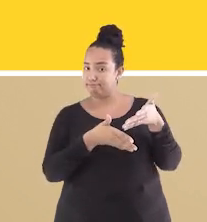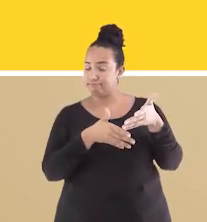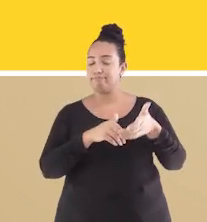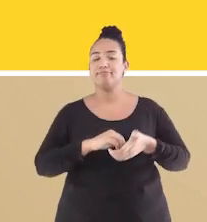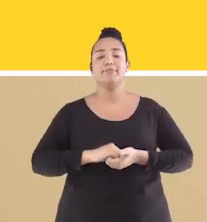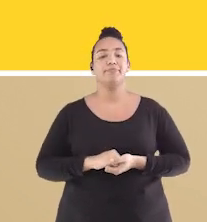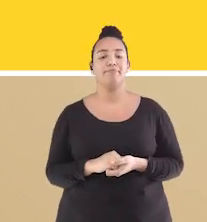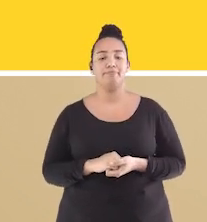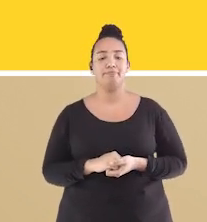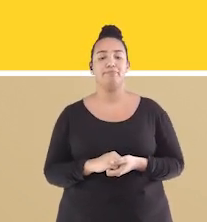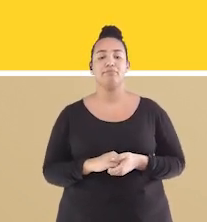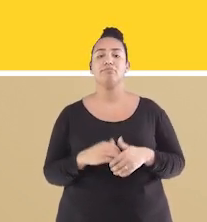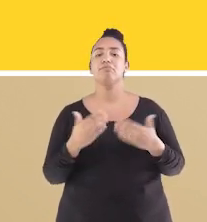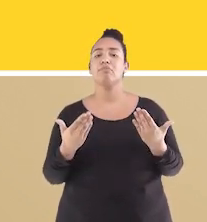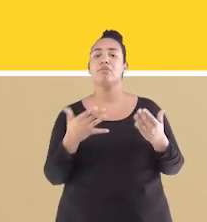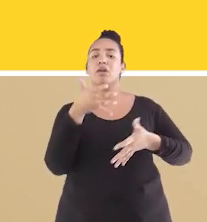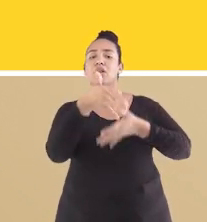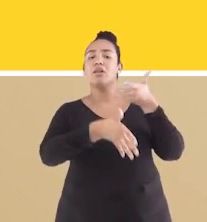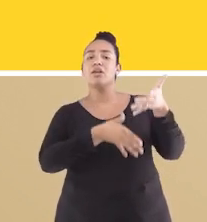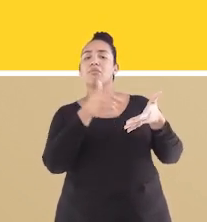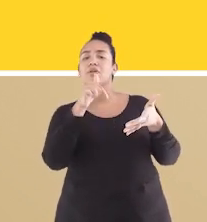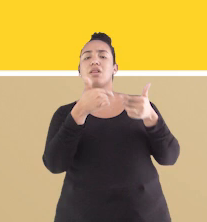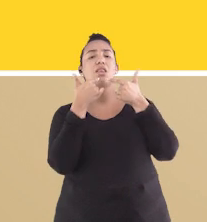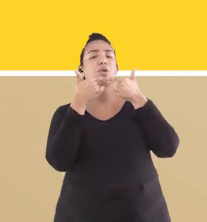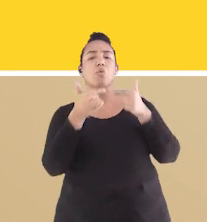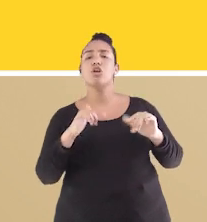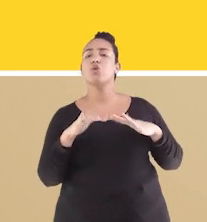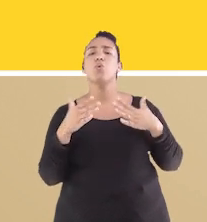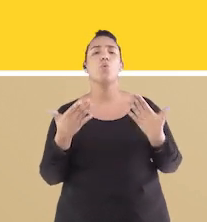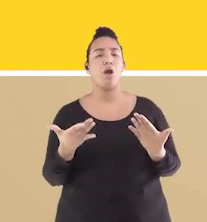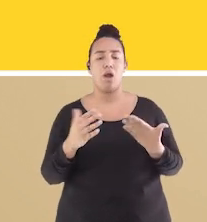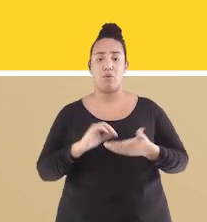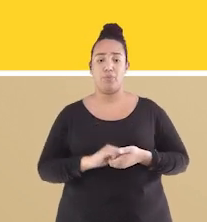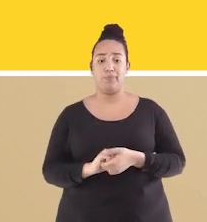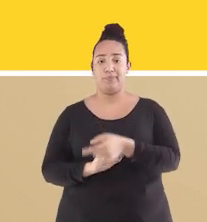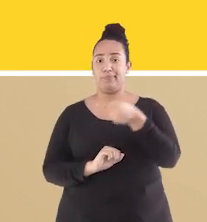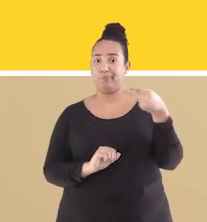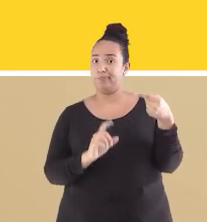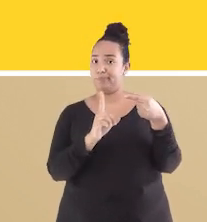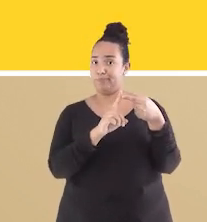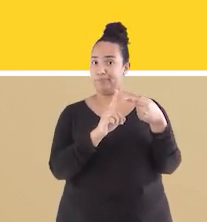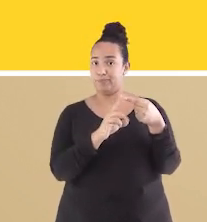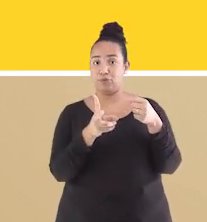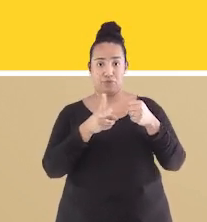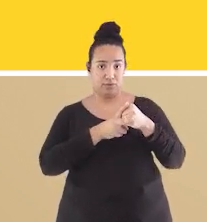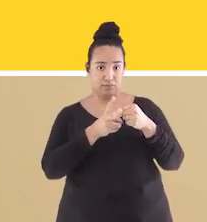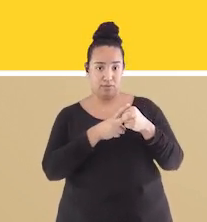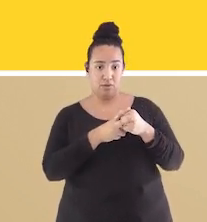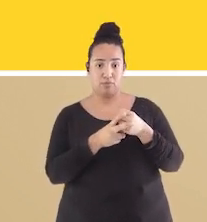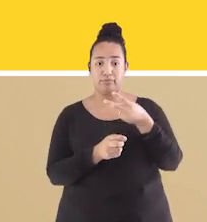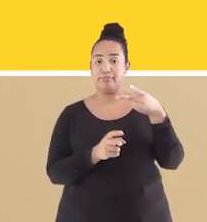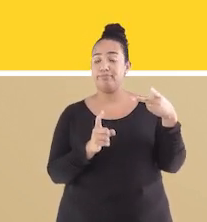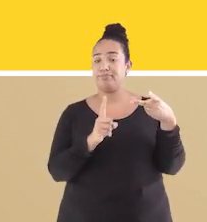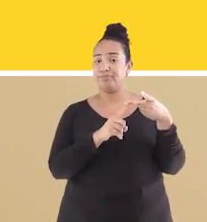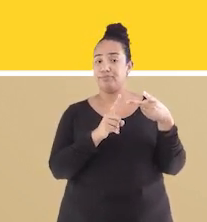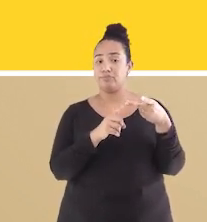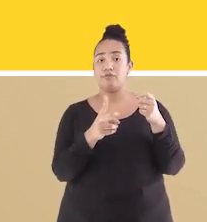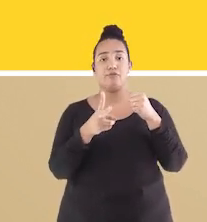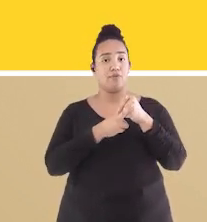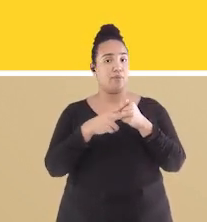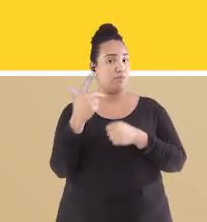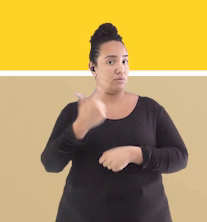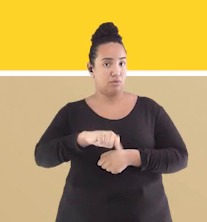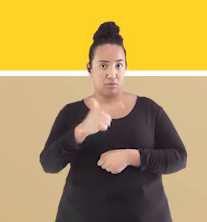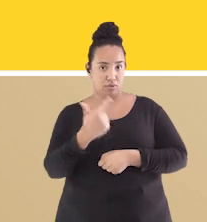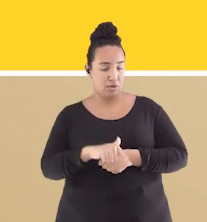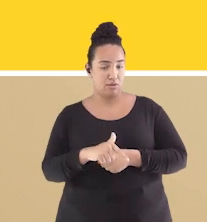sinais. Que tipo de linguagem ela é? Letra A, linguagem verbal? Letra B,